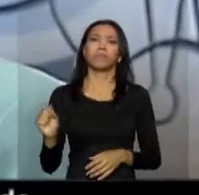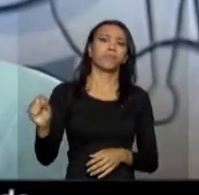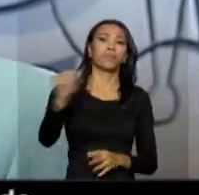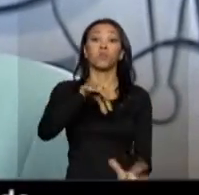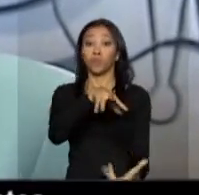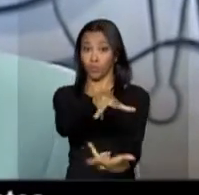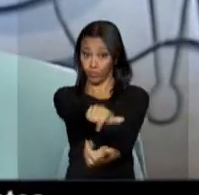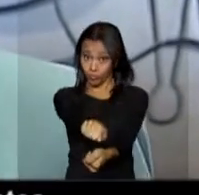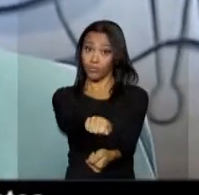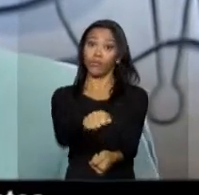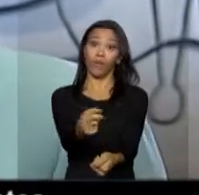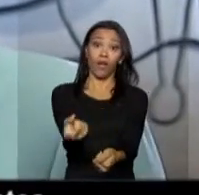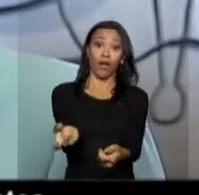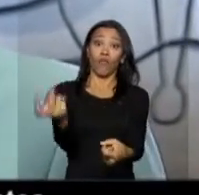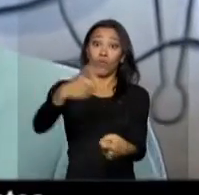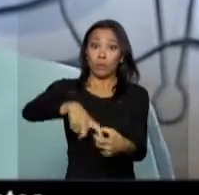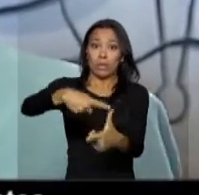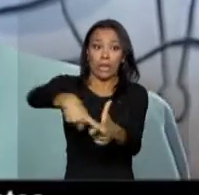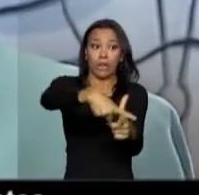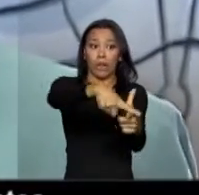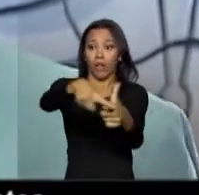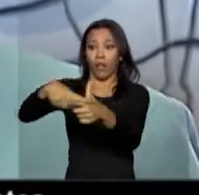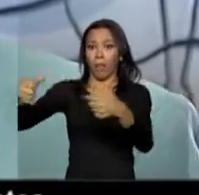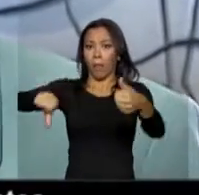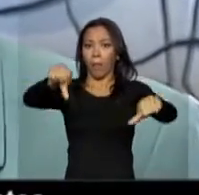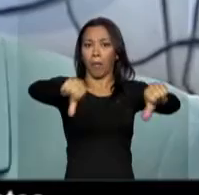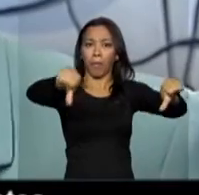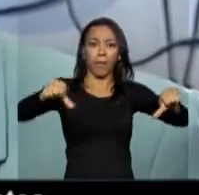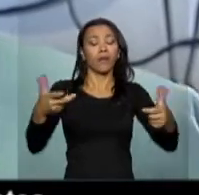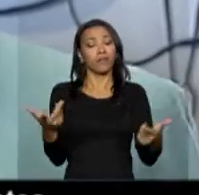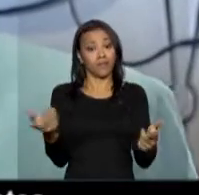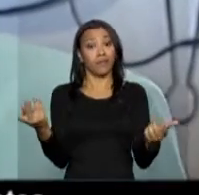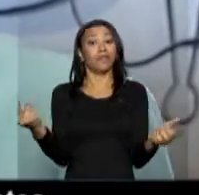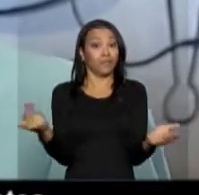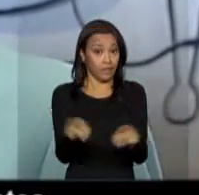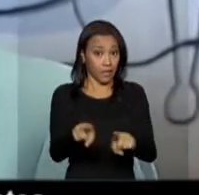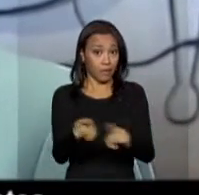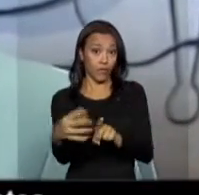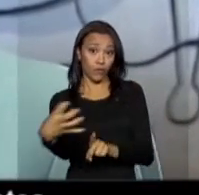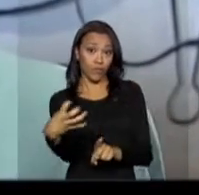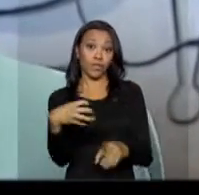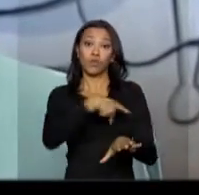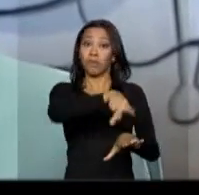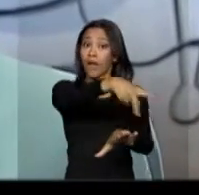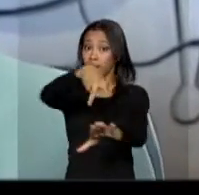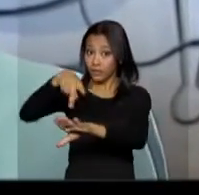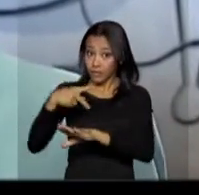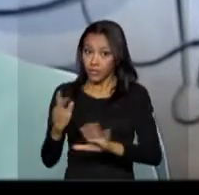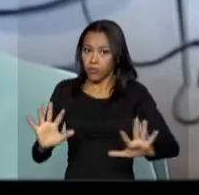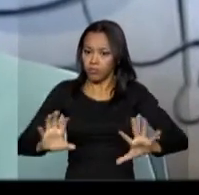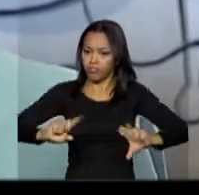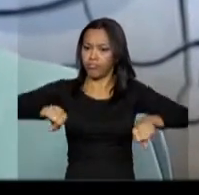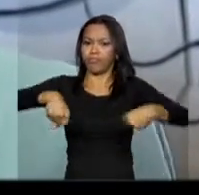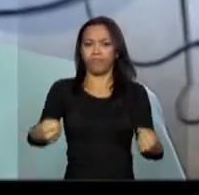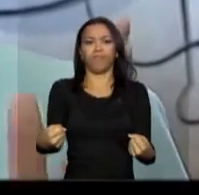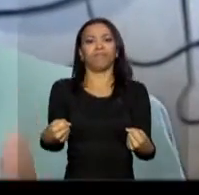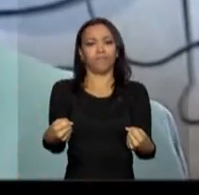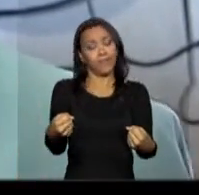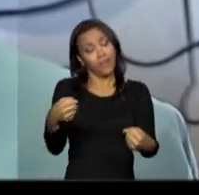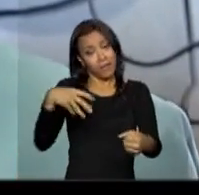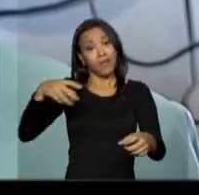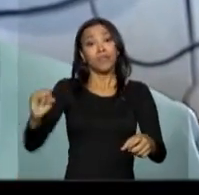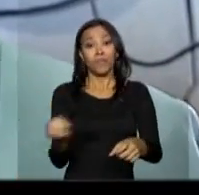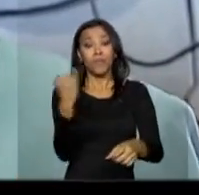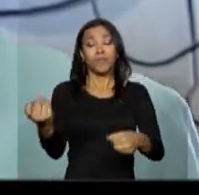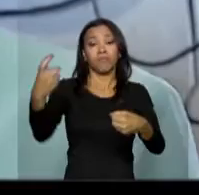do mundo voltou a se agravar, atingindo agora os países emergentes. Países importantes,